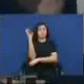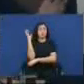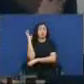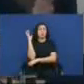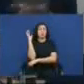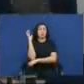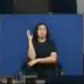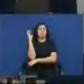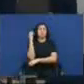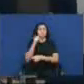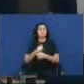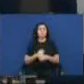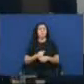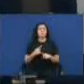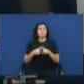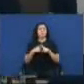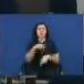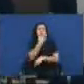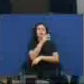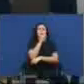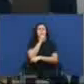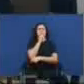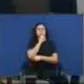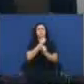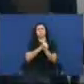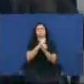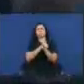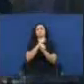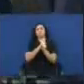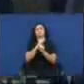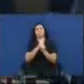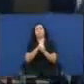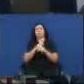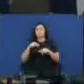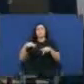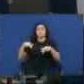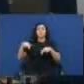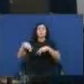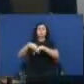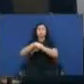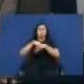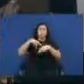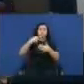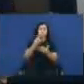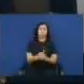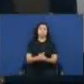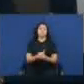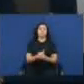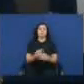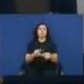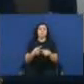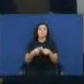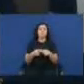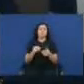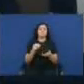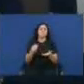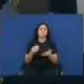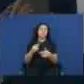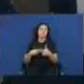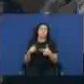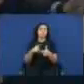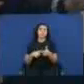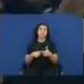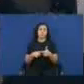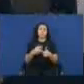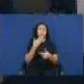levantando a calçada, a pessoa de idade passa, cai, tropeça, mas a gente pede para